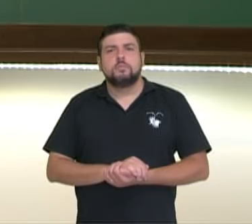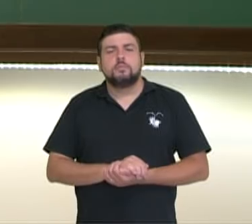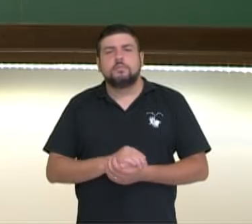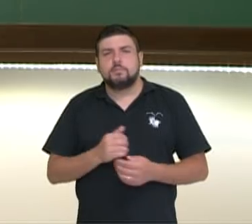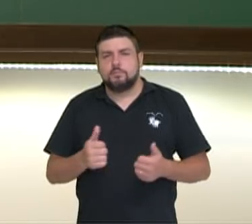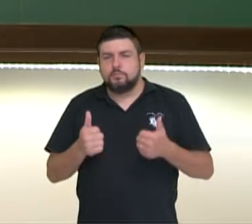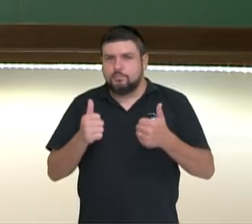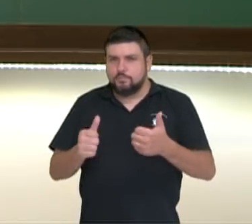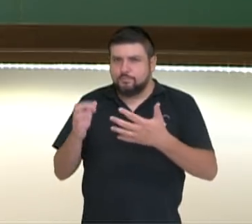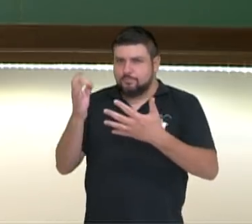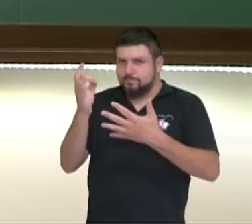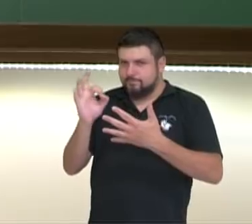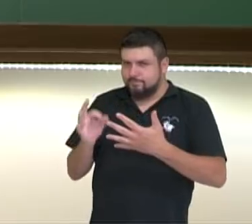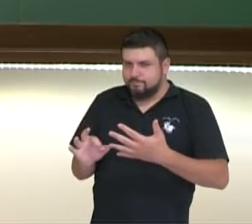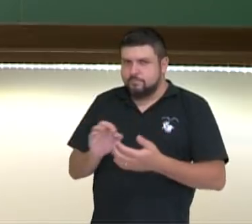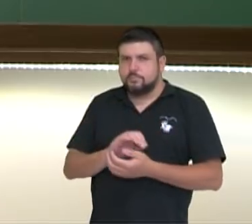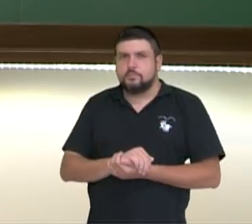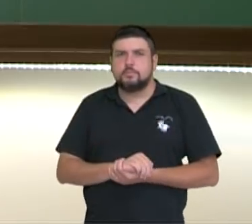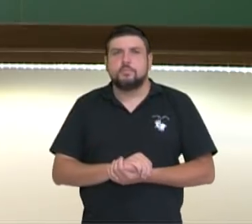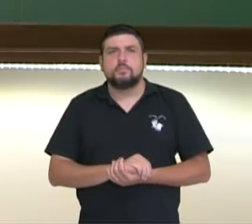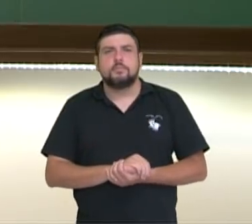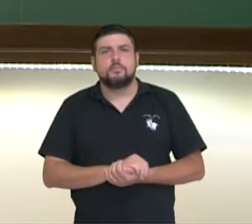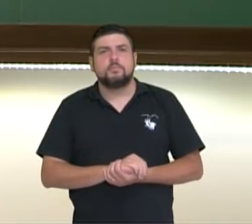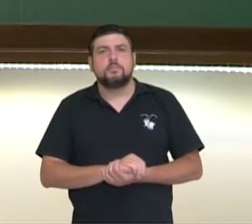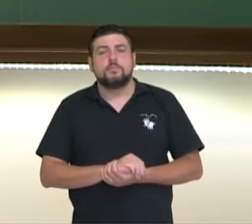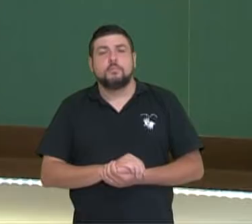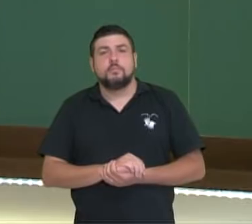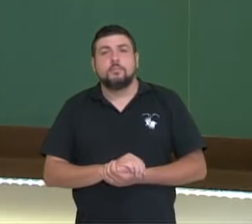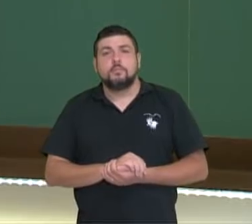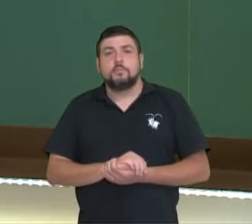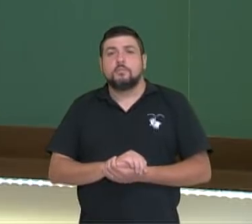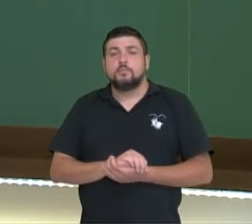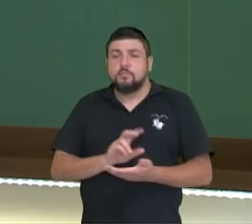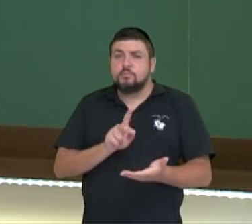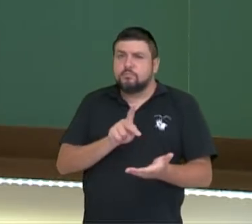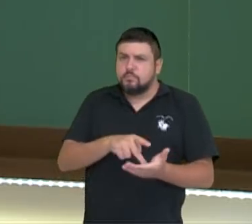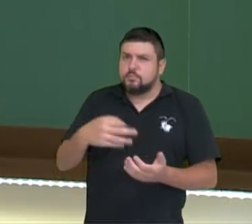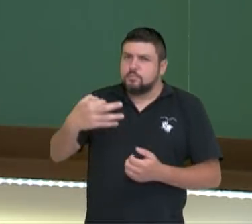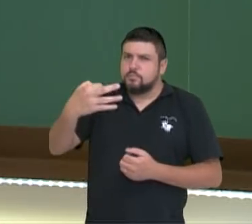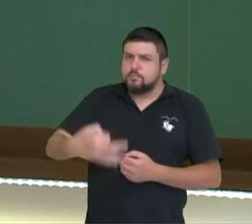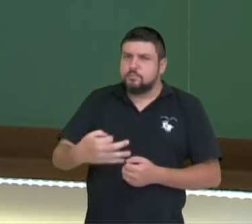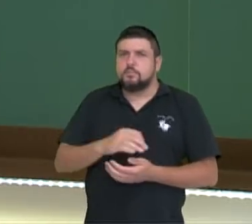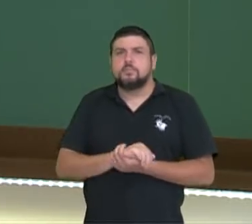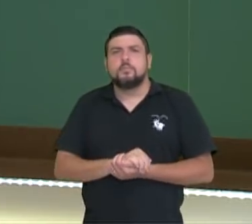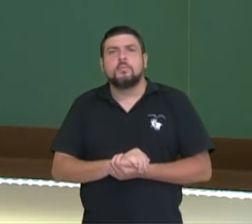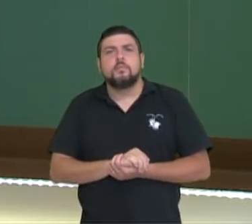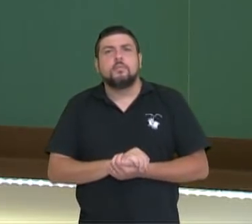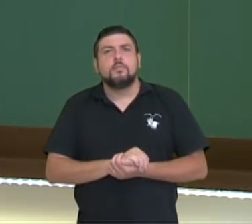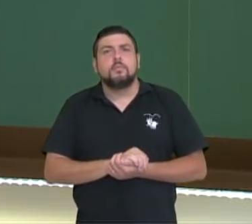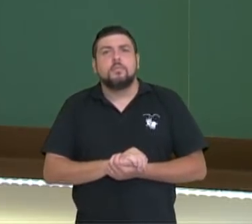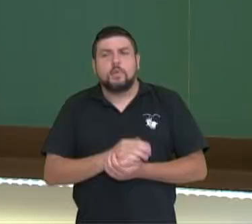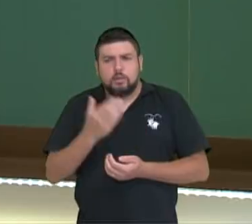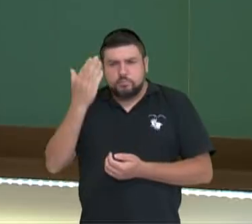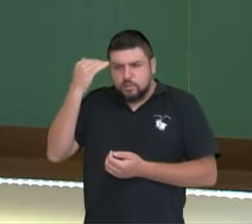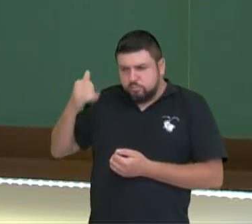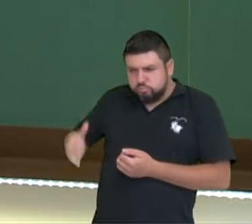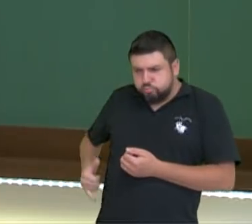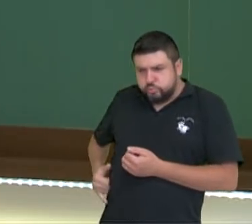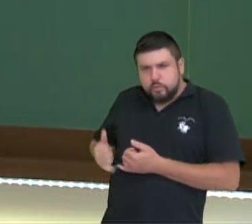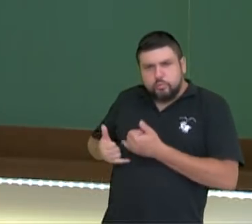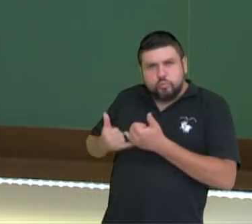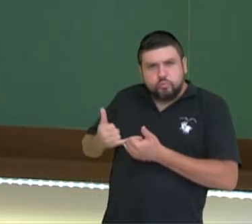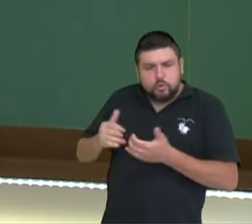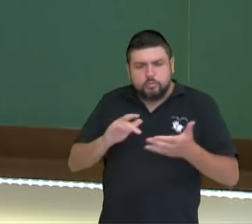Vamos para a correção então? Olha lá. Verdadeiro, os jogos eletrônicos são encontrados nos antigos celulares e também nos atuais